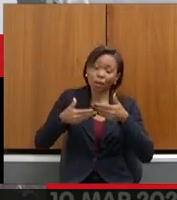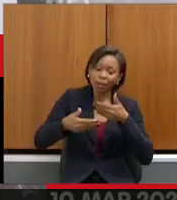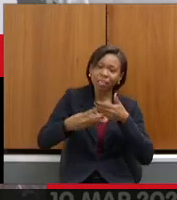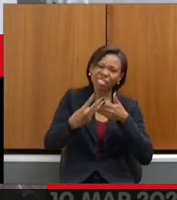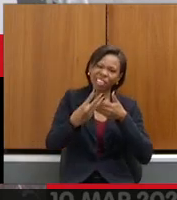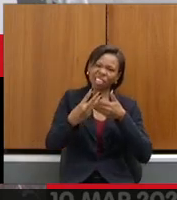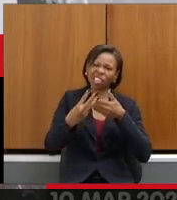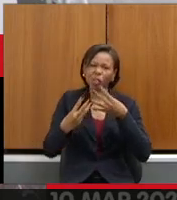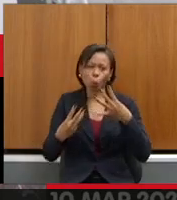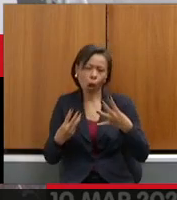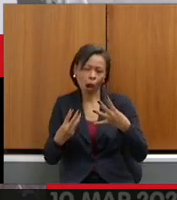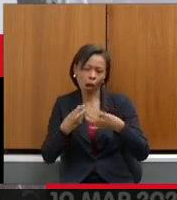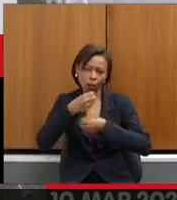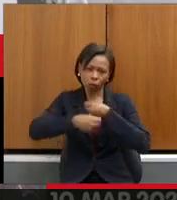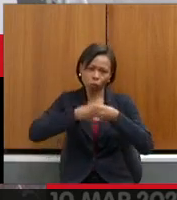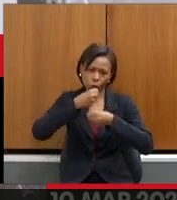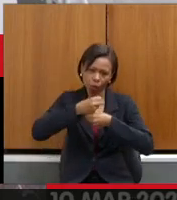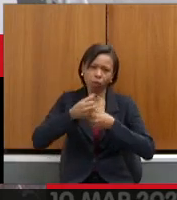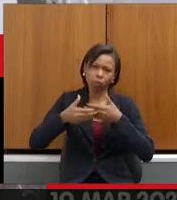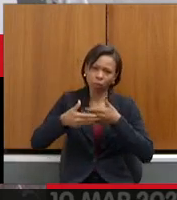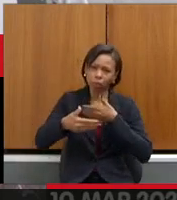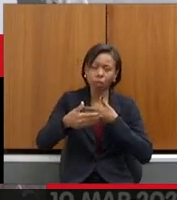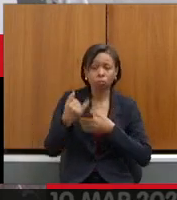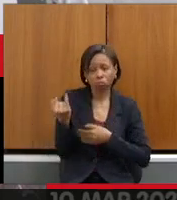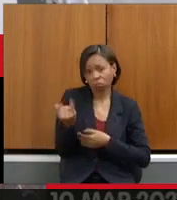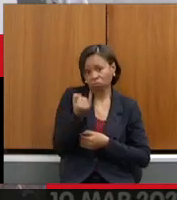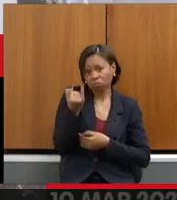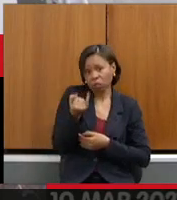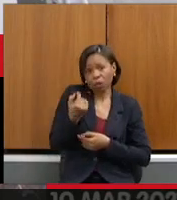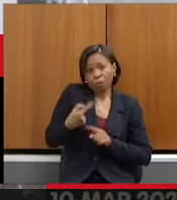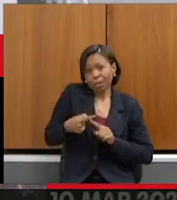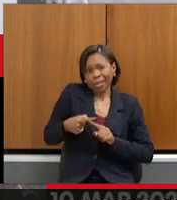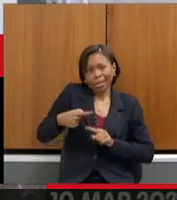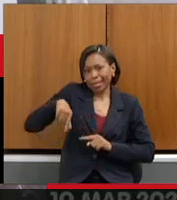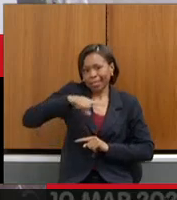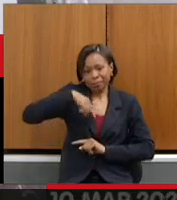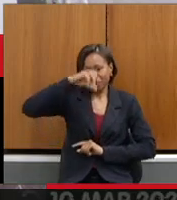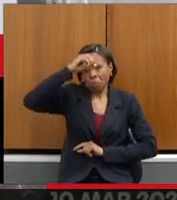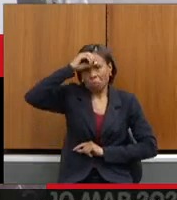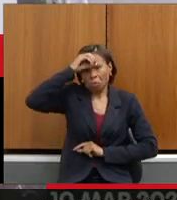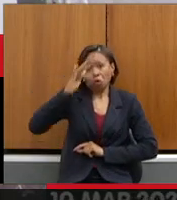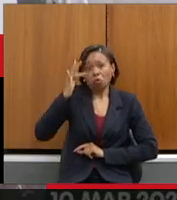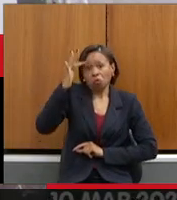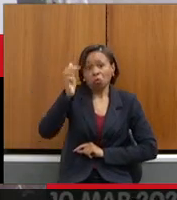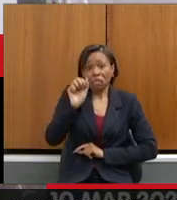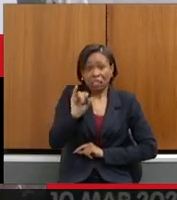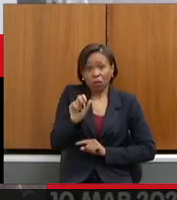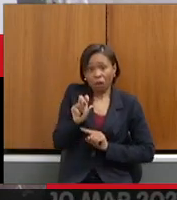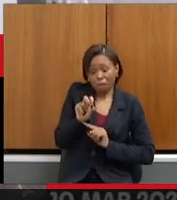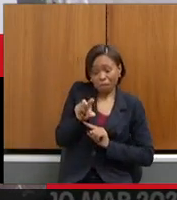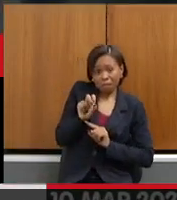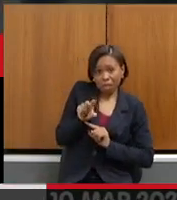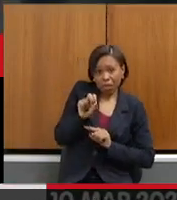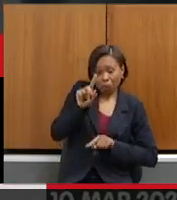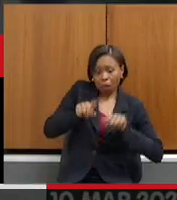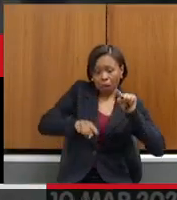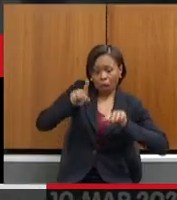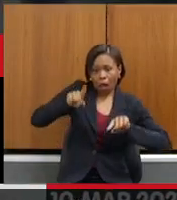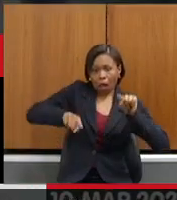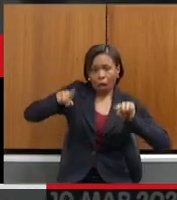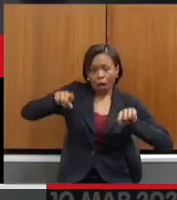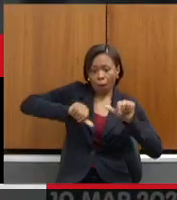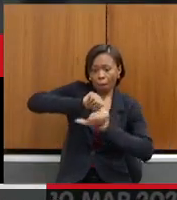eu acho que é fundamental quem não sabe o que é que vai ser do futuro se esse vírus vai ficar mudando se nós vamos ter que fazer